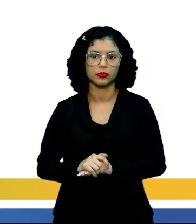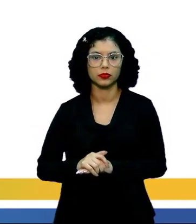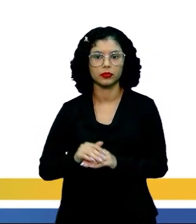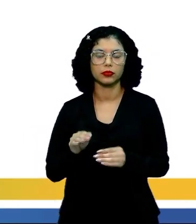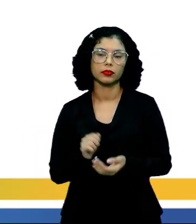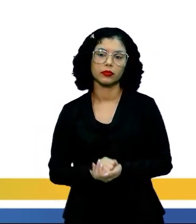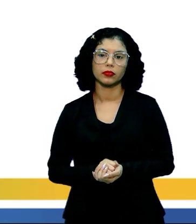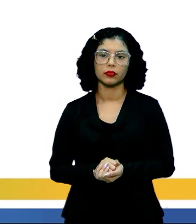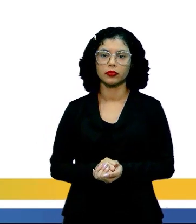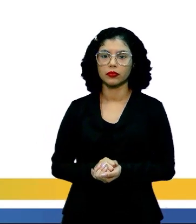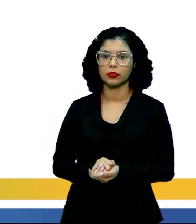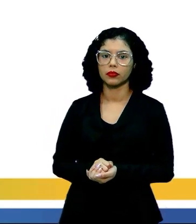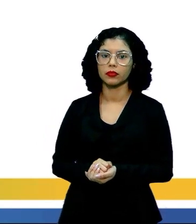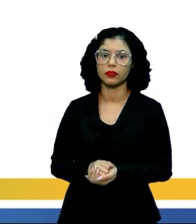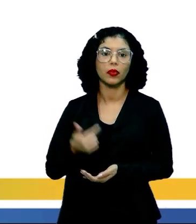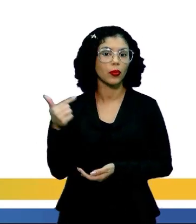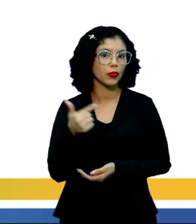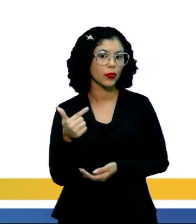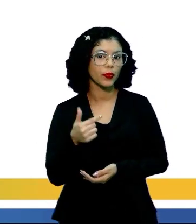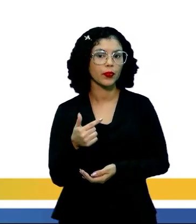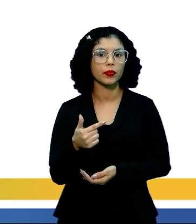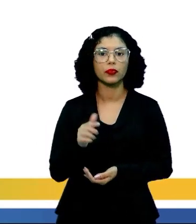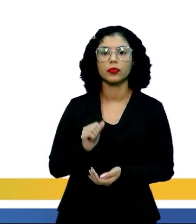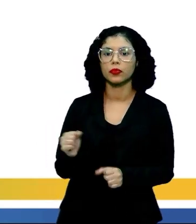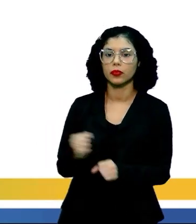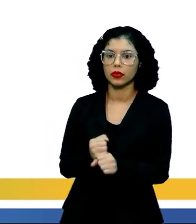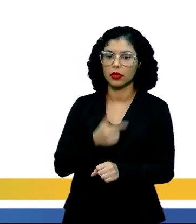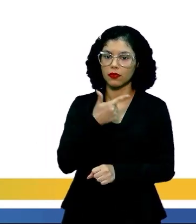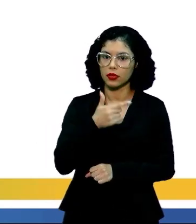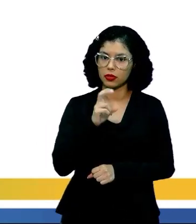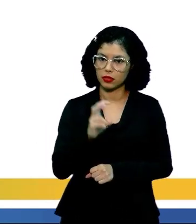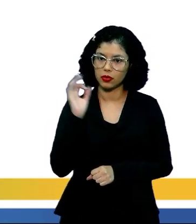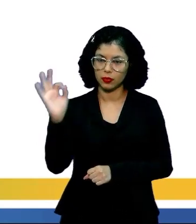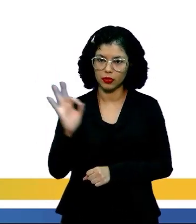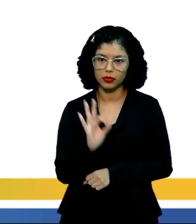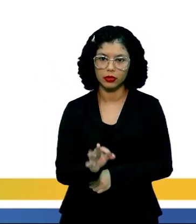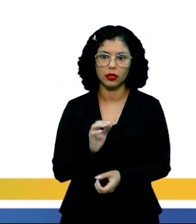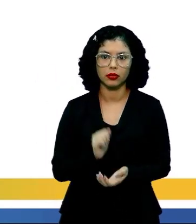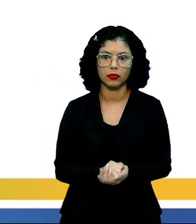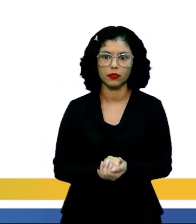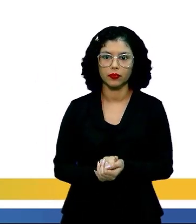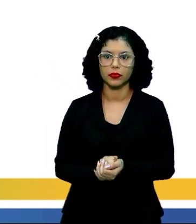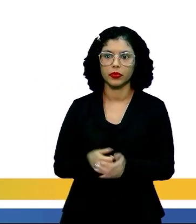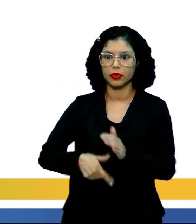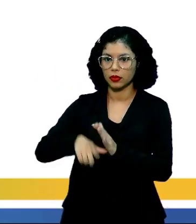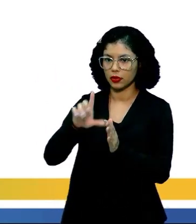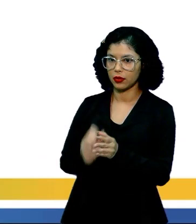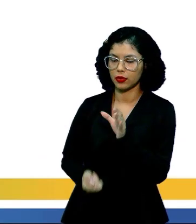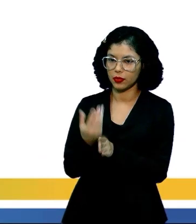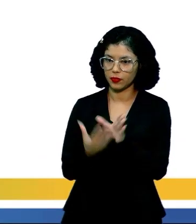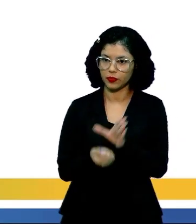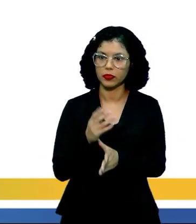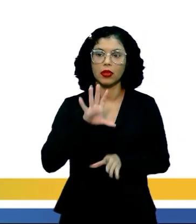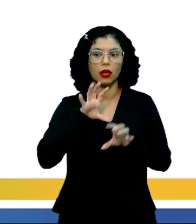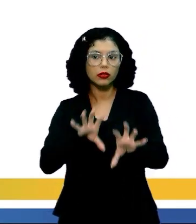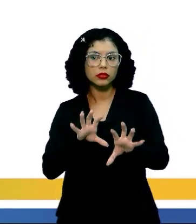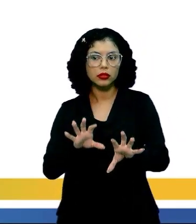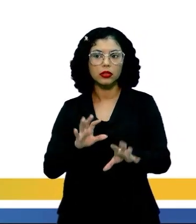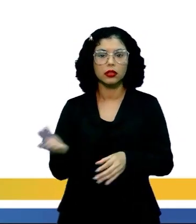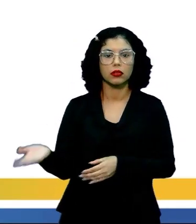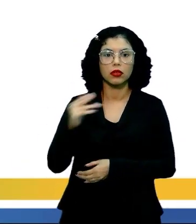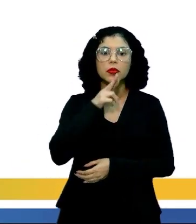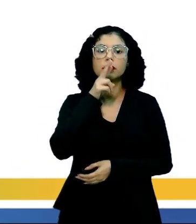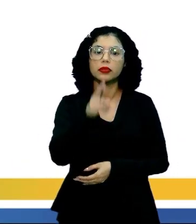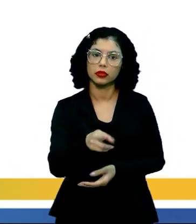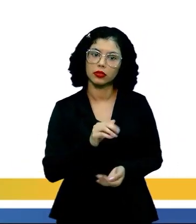doados, tá? No segundo ano, o aumento foi de 25% do excedente de produção. Logo,